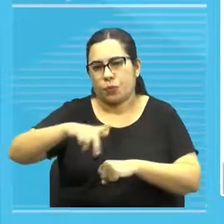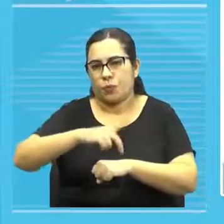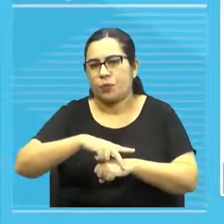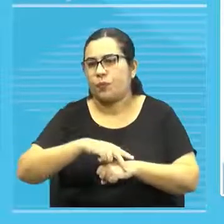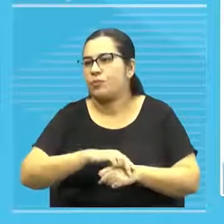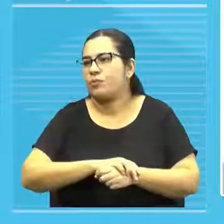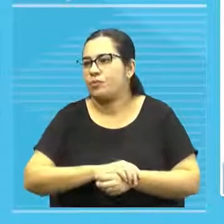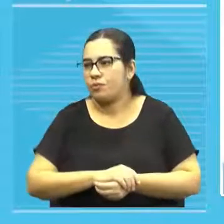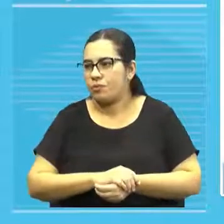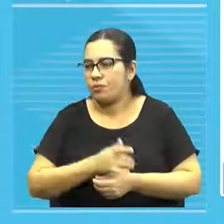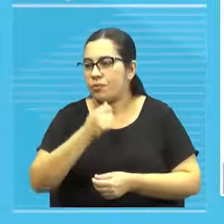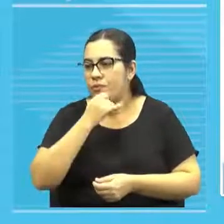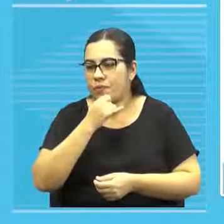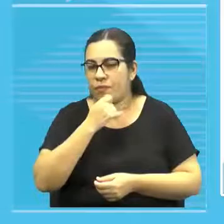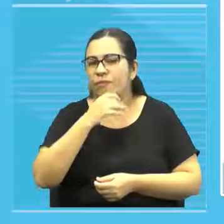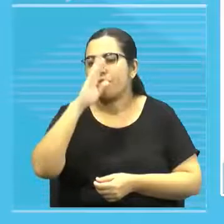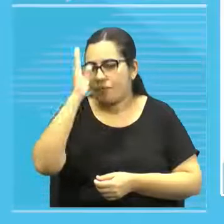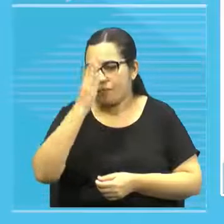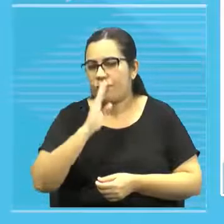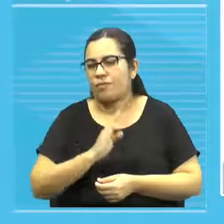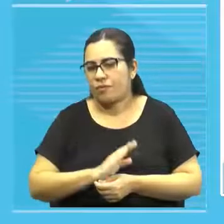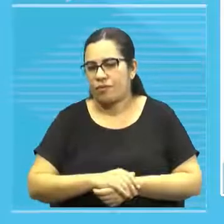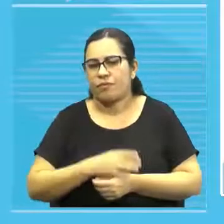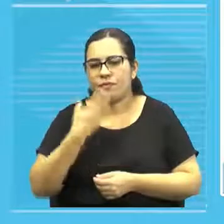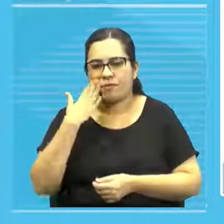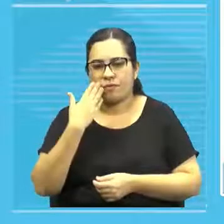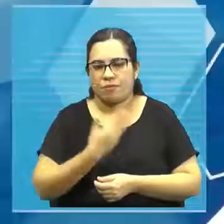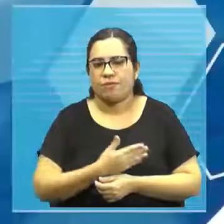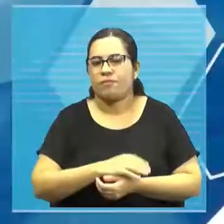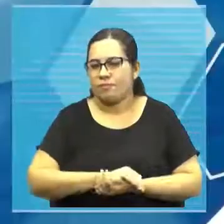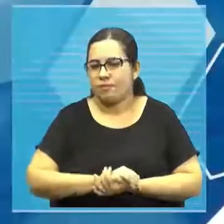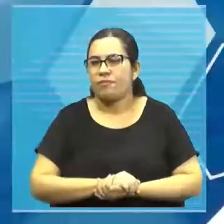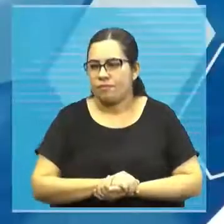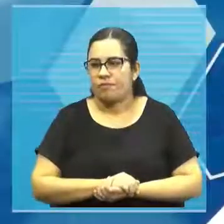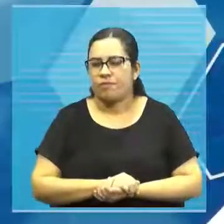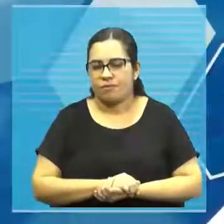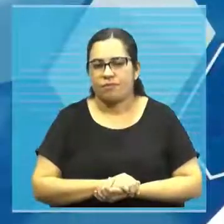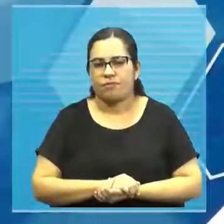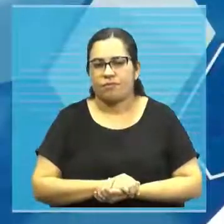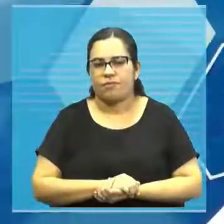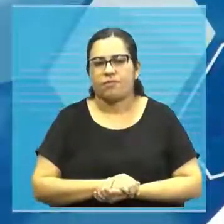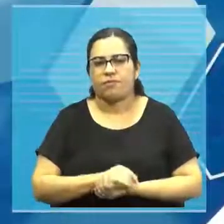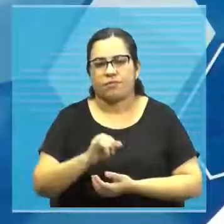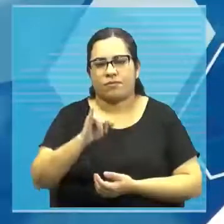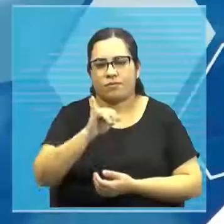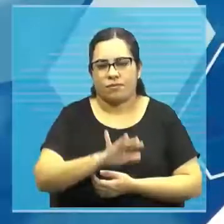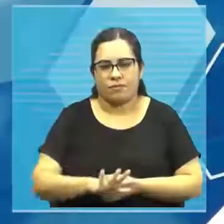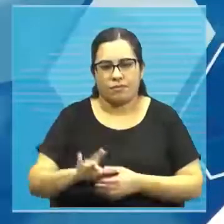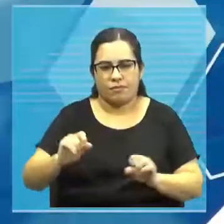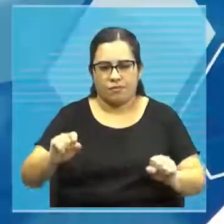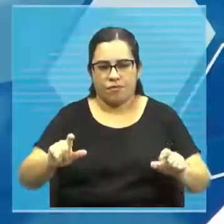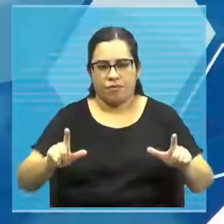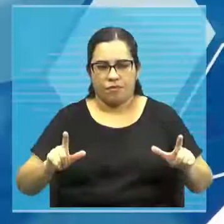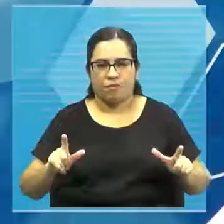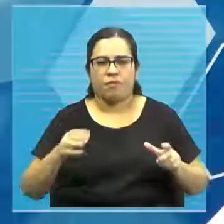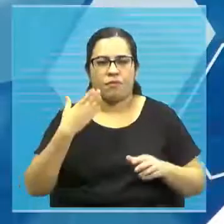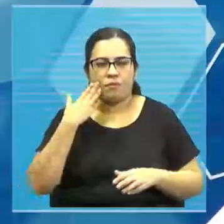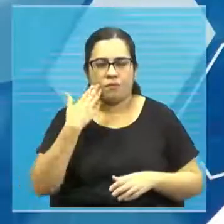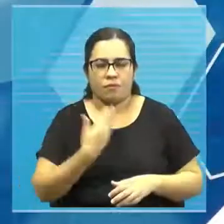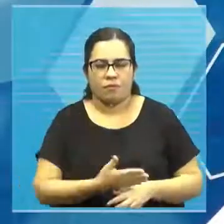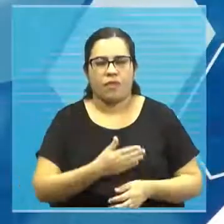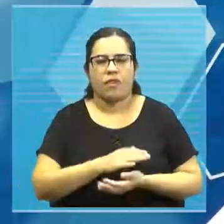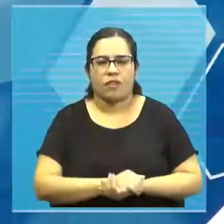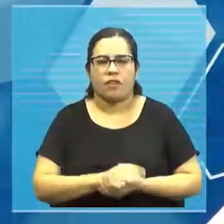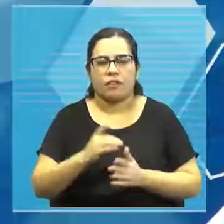exemplo Brasil volta volta a imagem aqui para mim Jorge por favor E aí e